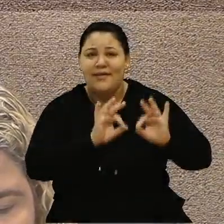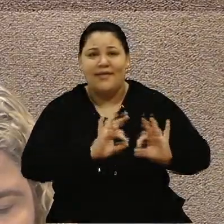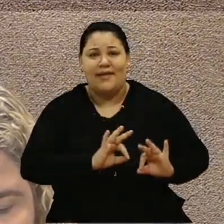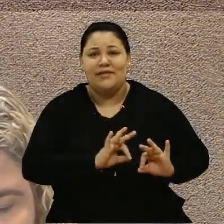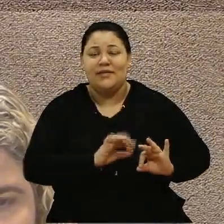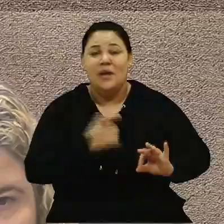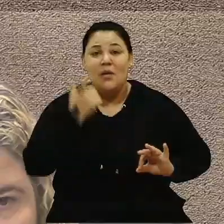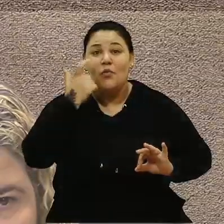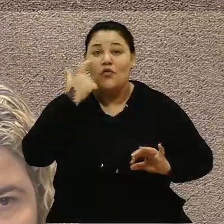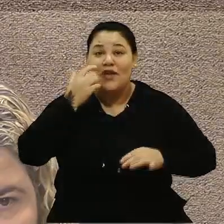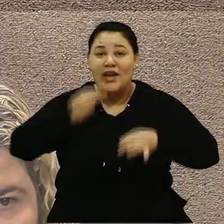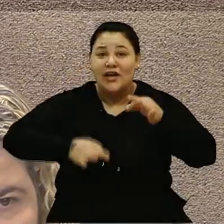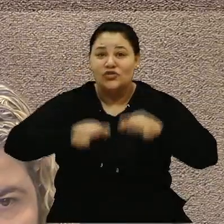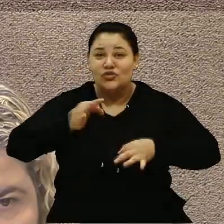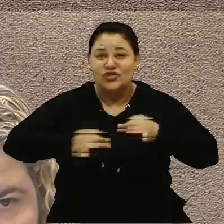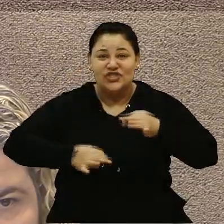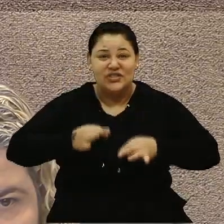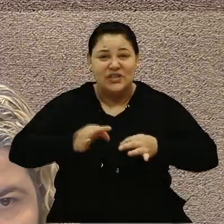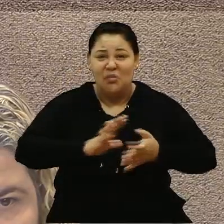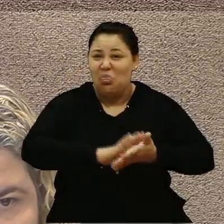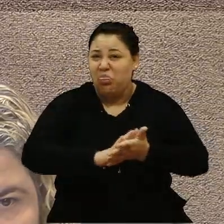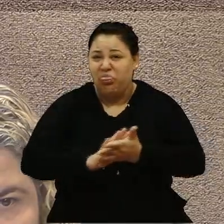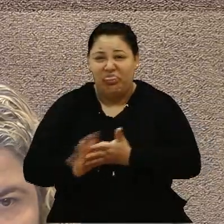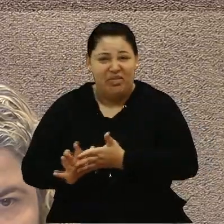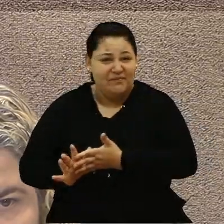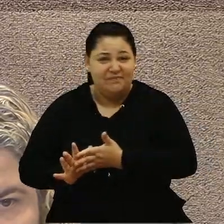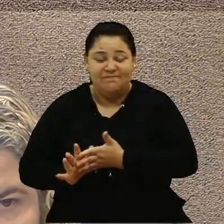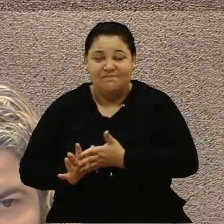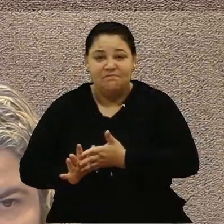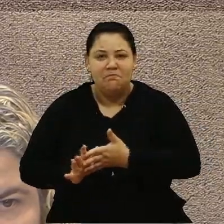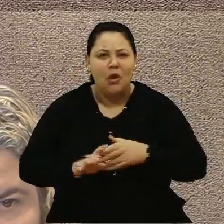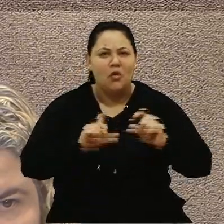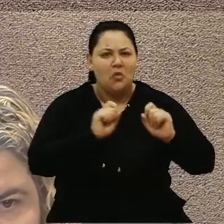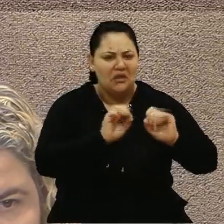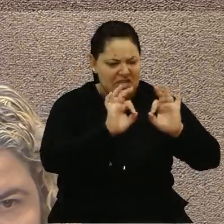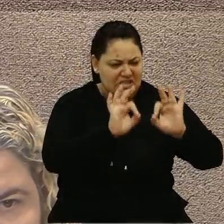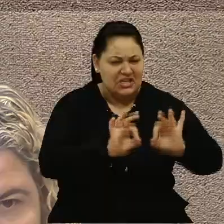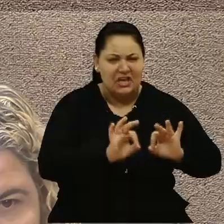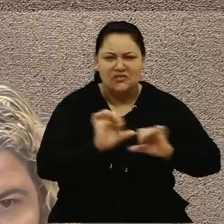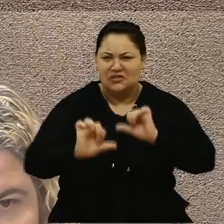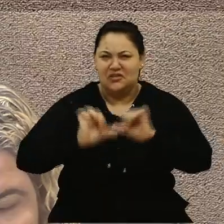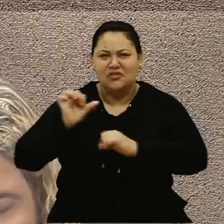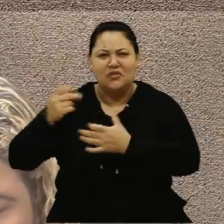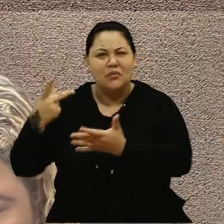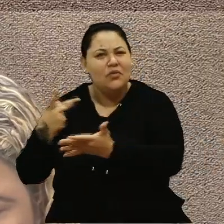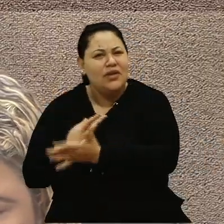que a justiça está sendo pisada, que o que é certo se tornou errado.